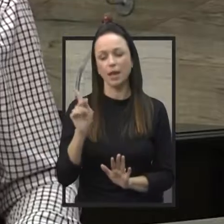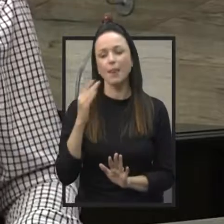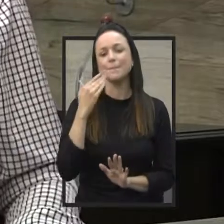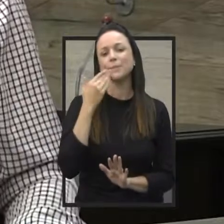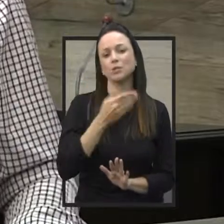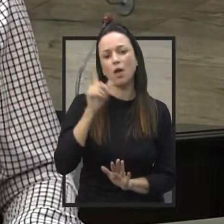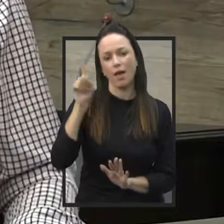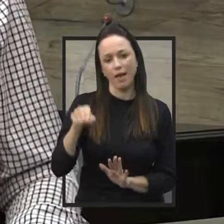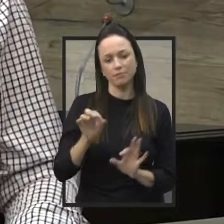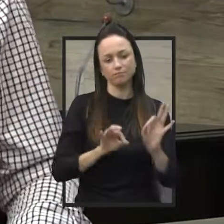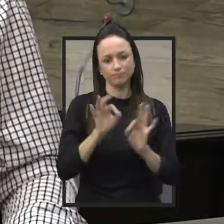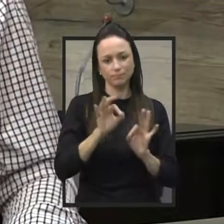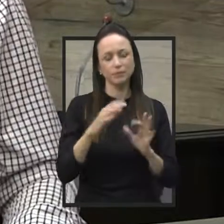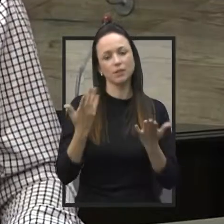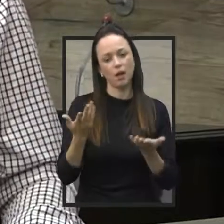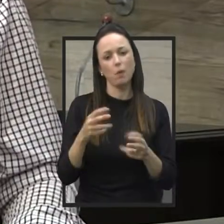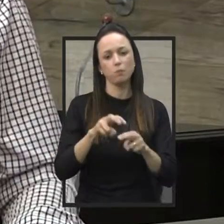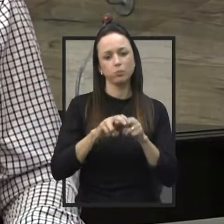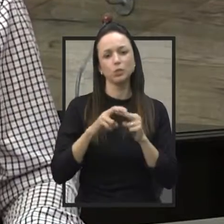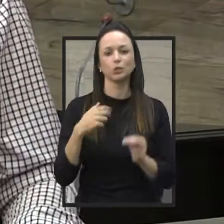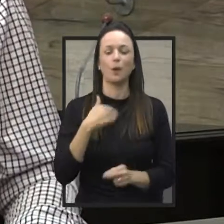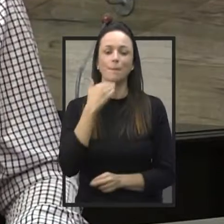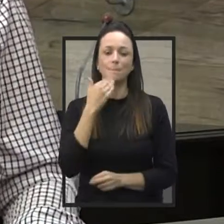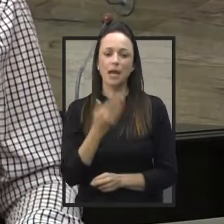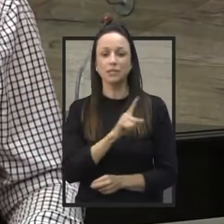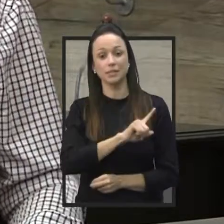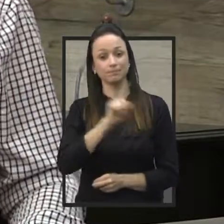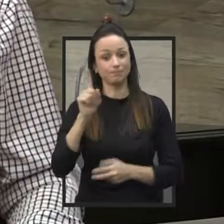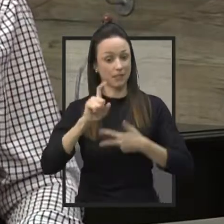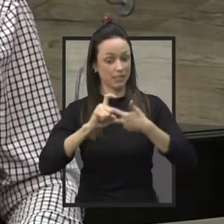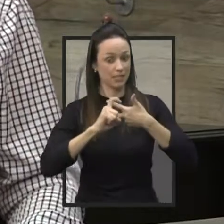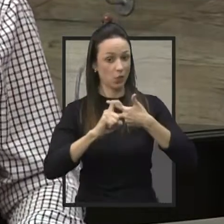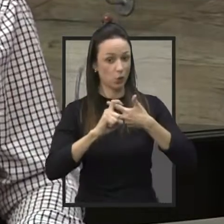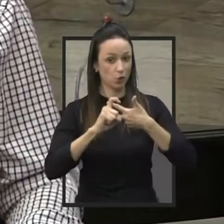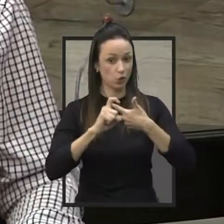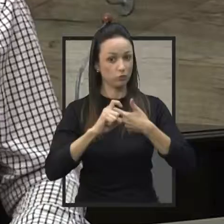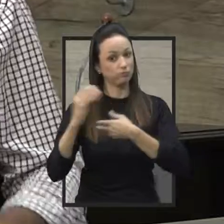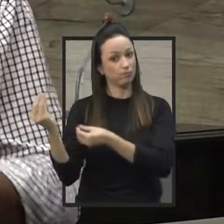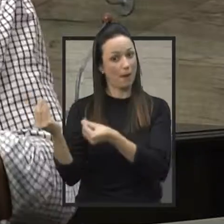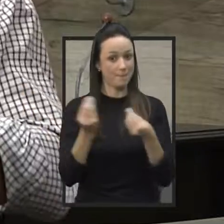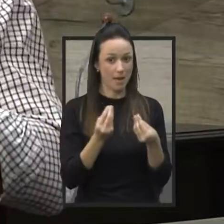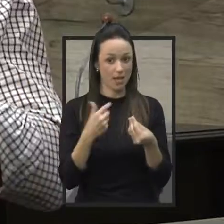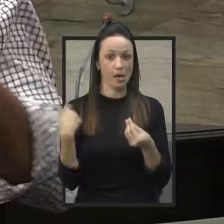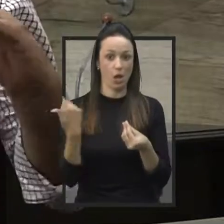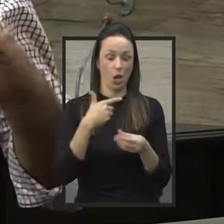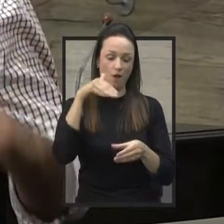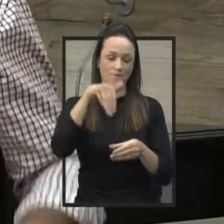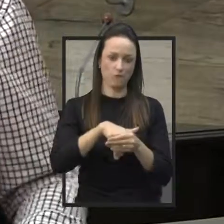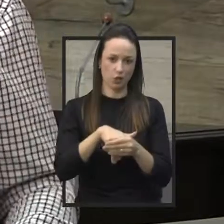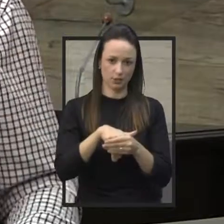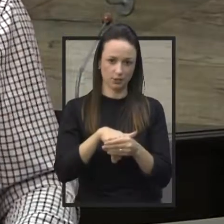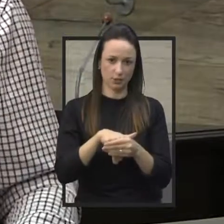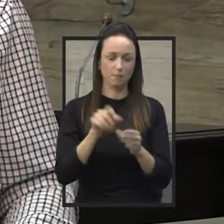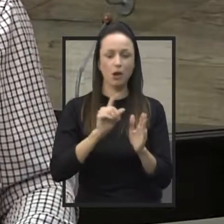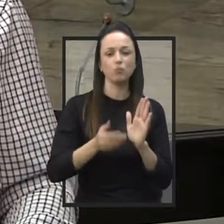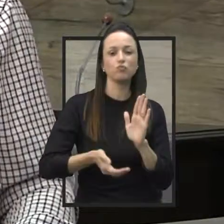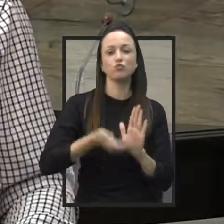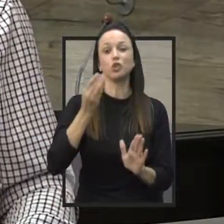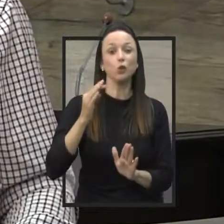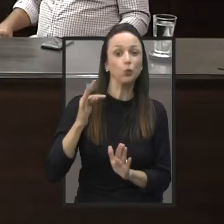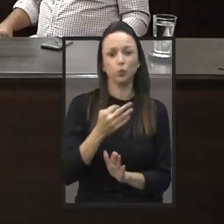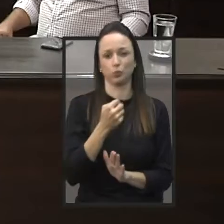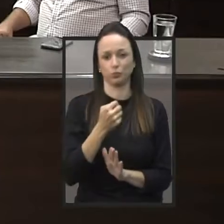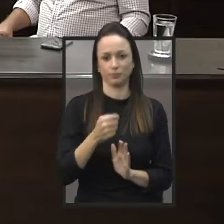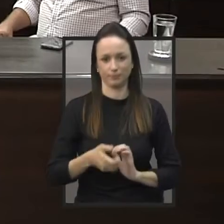elaborassem, e é isso que a gente pede que o Executivo mande para nós, para que a gente possa votar, para que não seja extinto